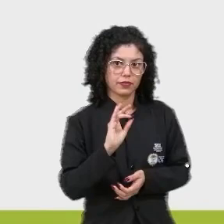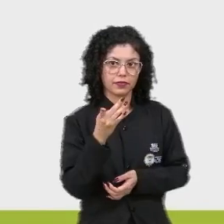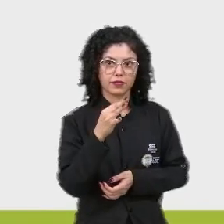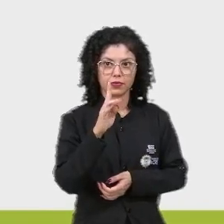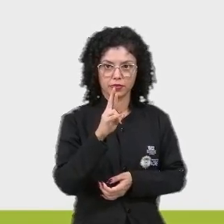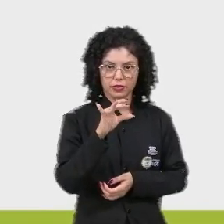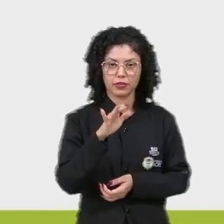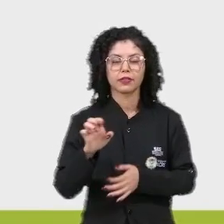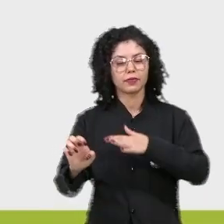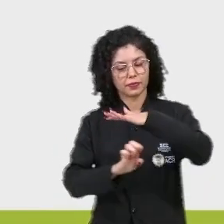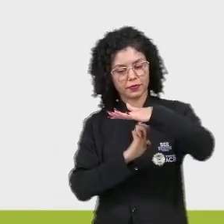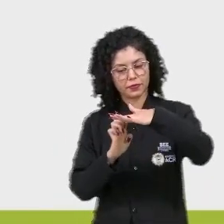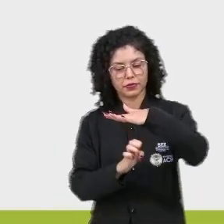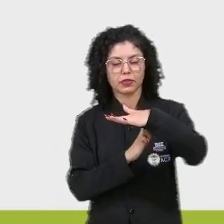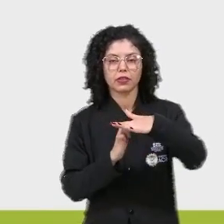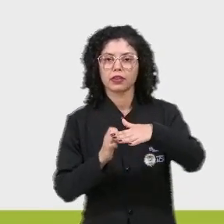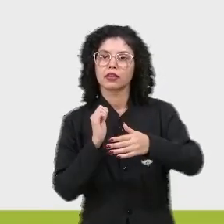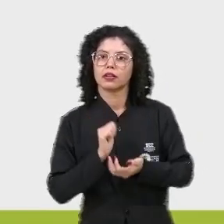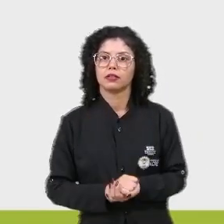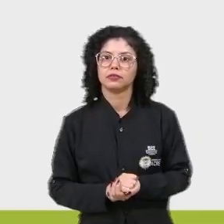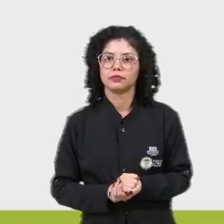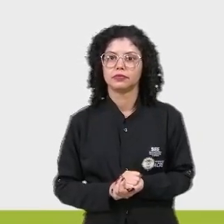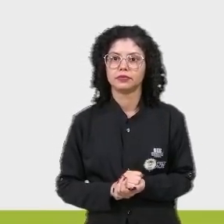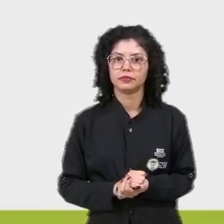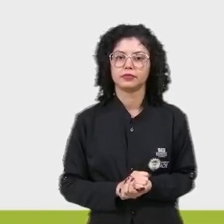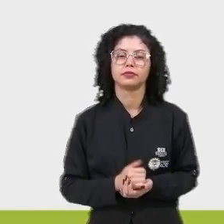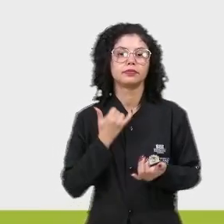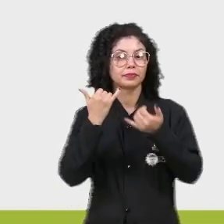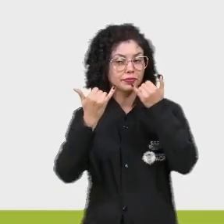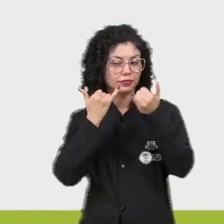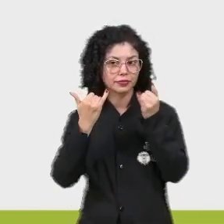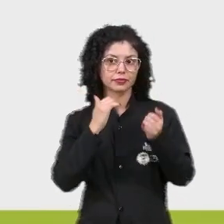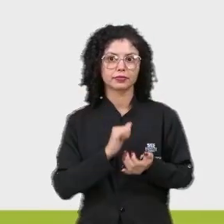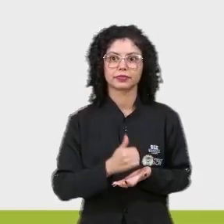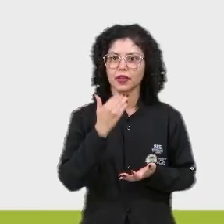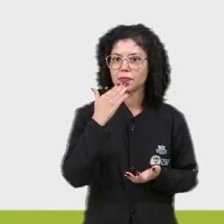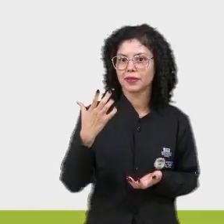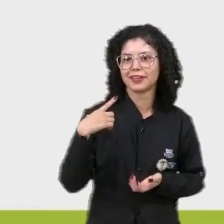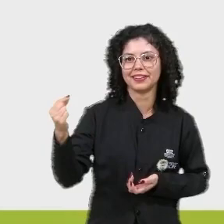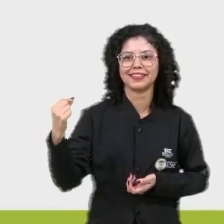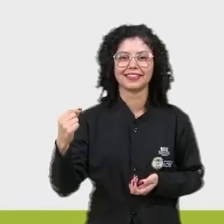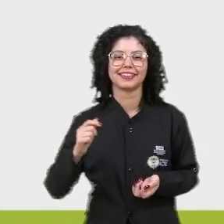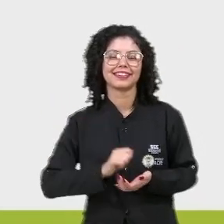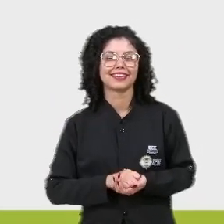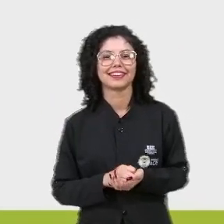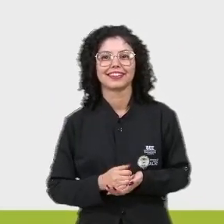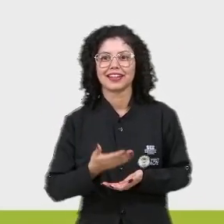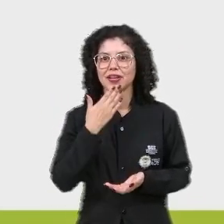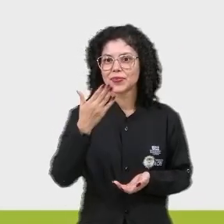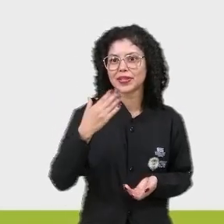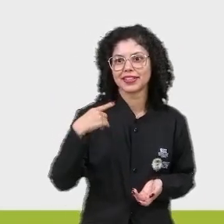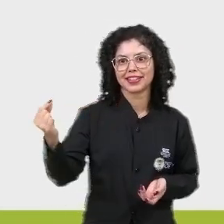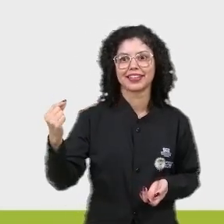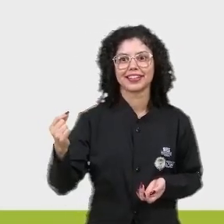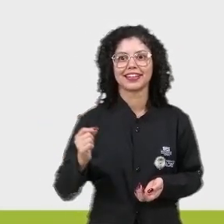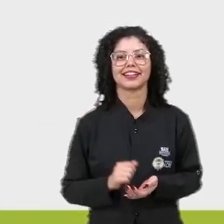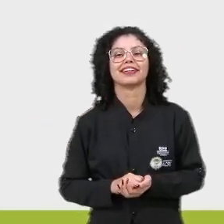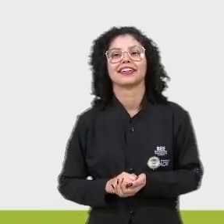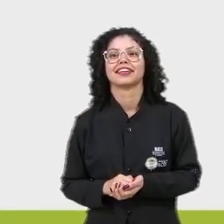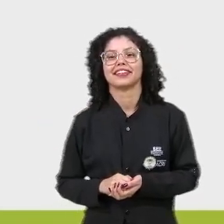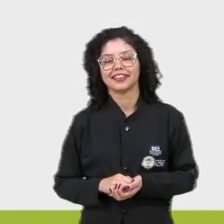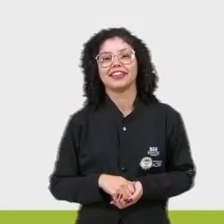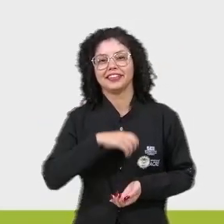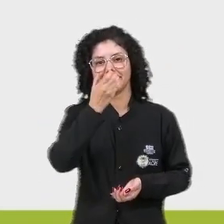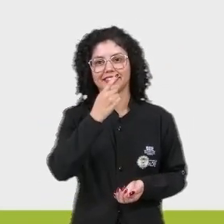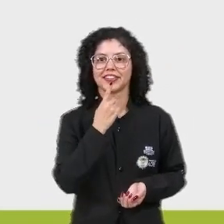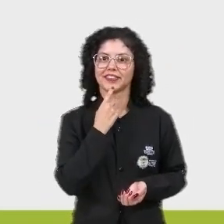hortifruti, que é a empresa, né, que está promovendo aí a propaganda, pede para sair. Esse pede para sair, aí o tomate